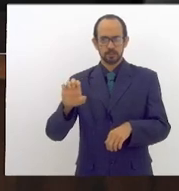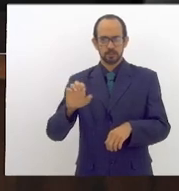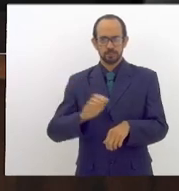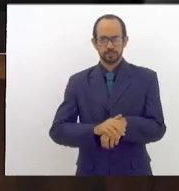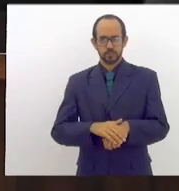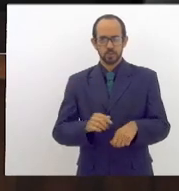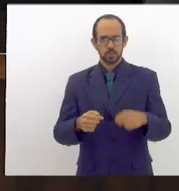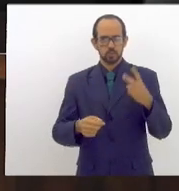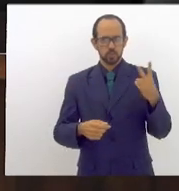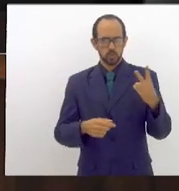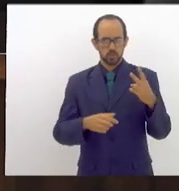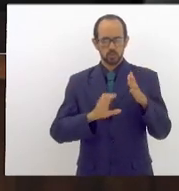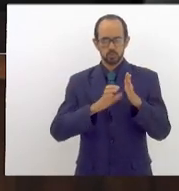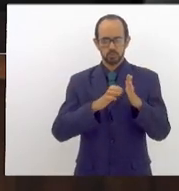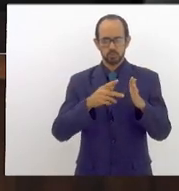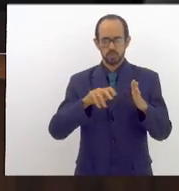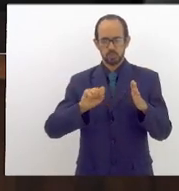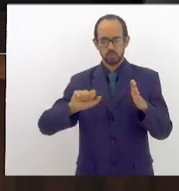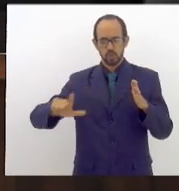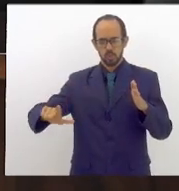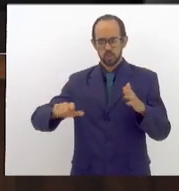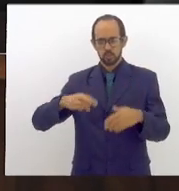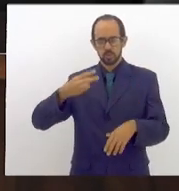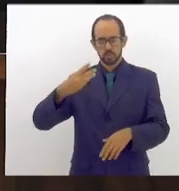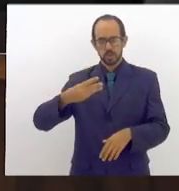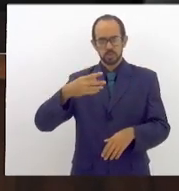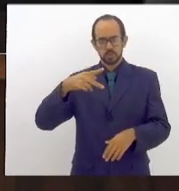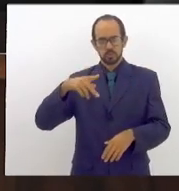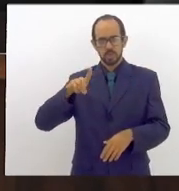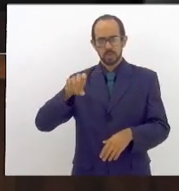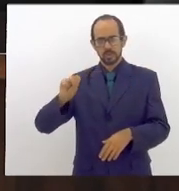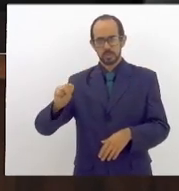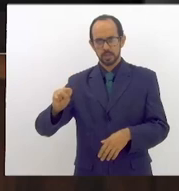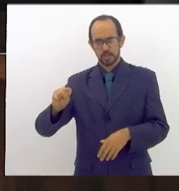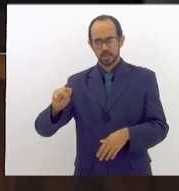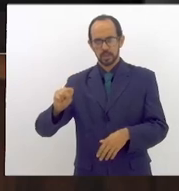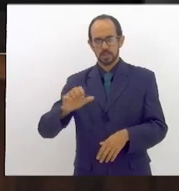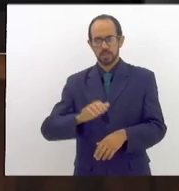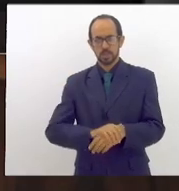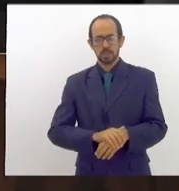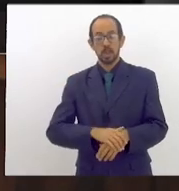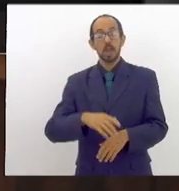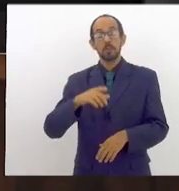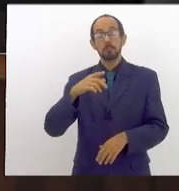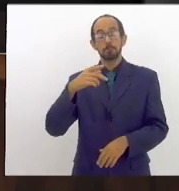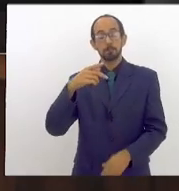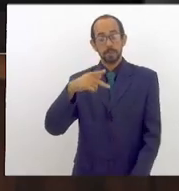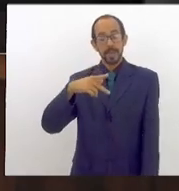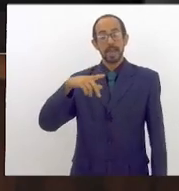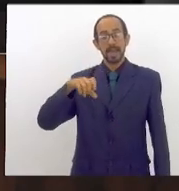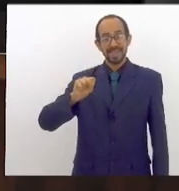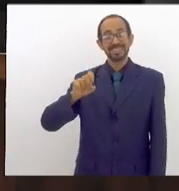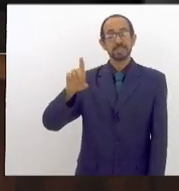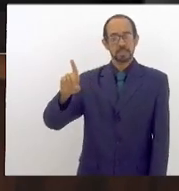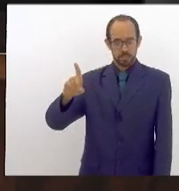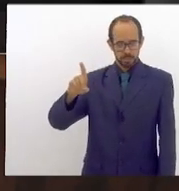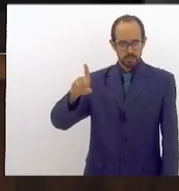dois da bancada do PSOL 3 da bancada do PSD e um da bancada do